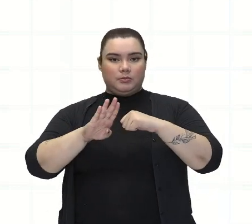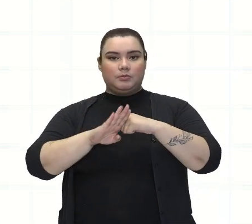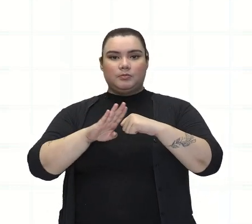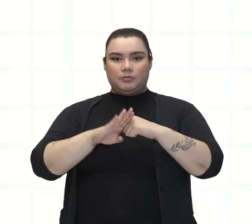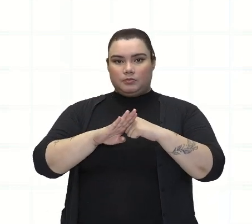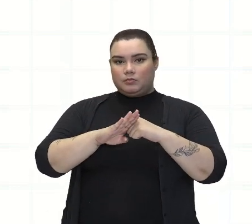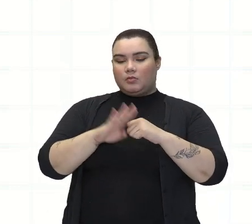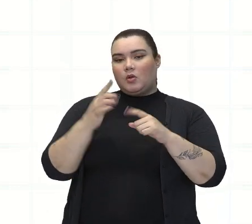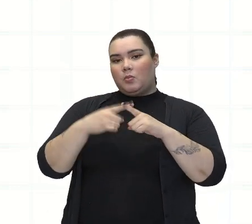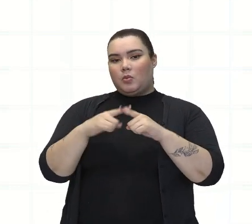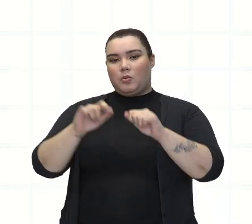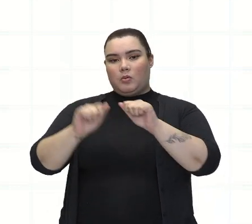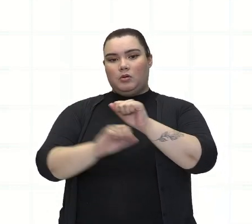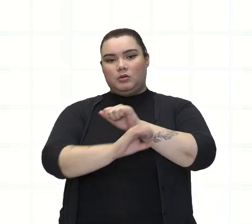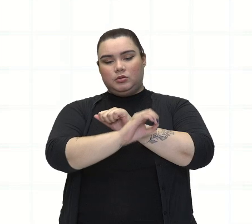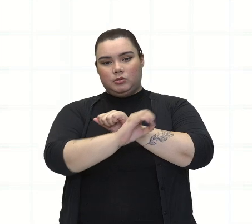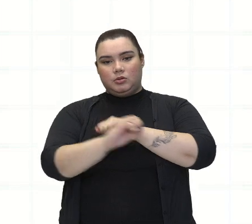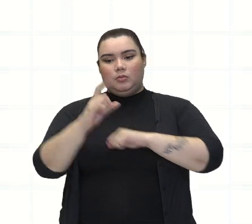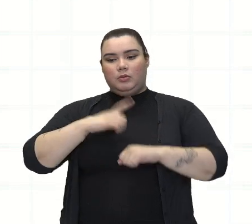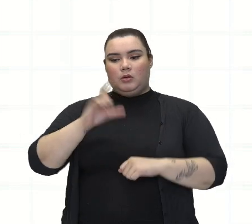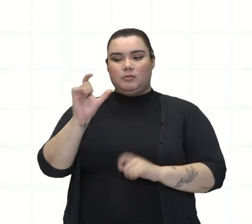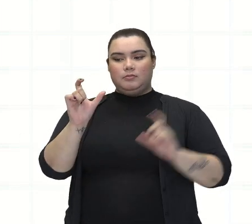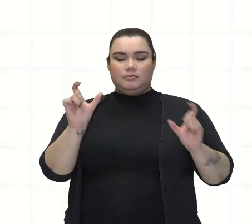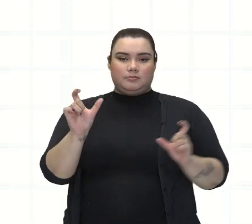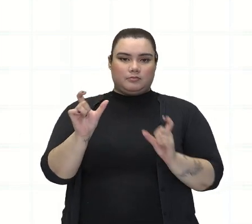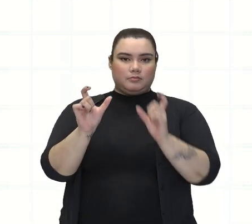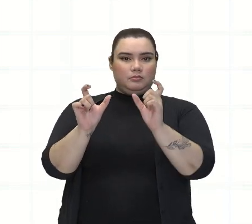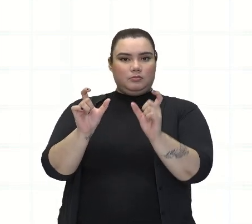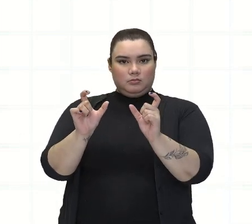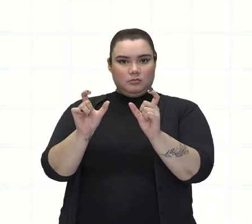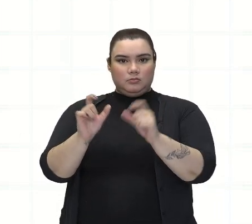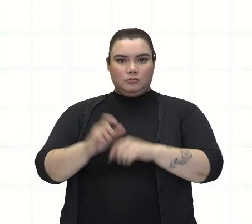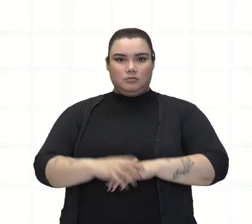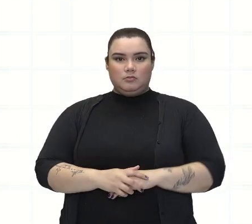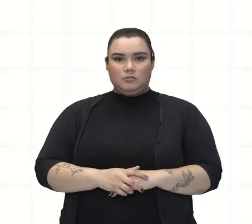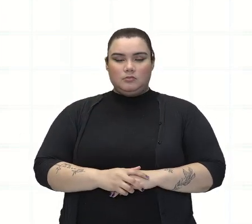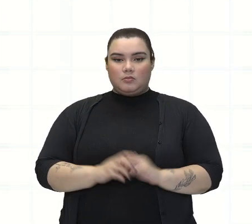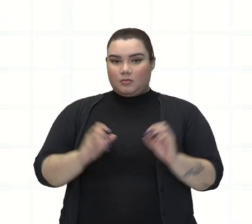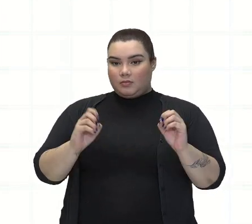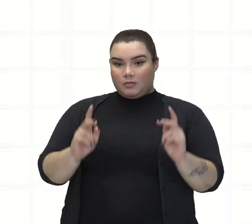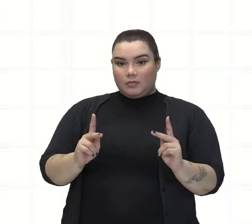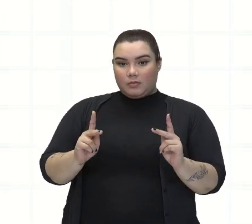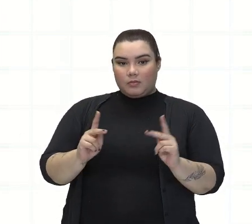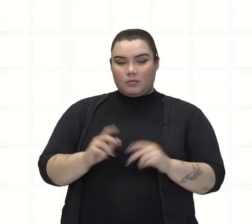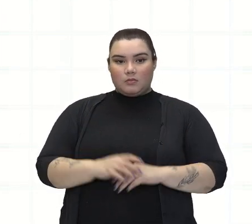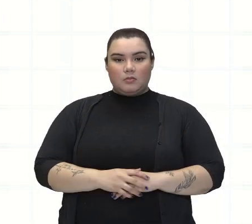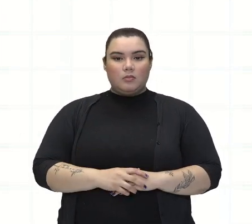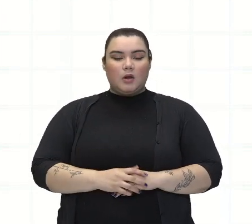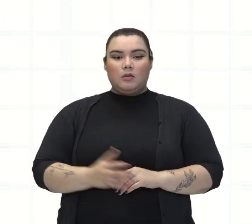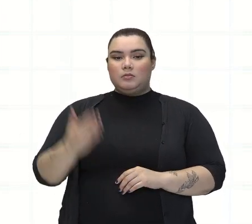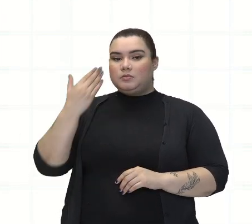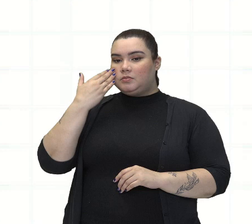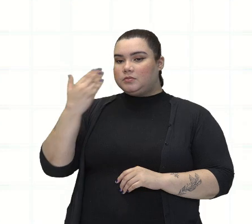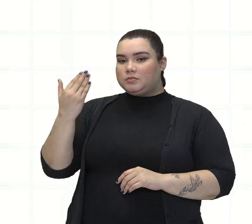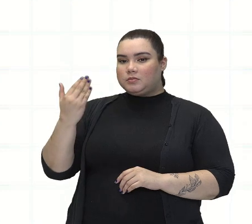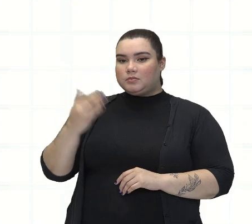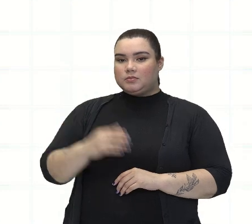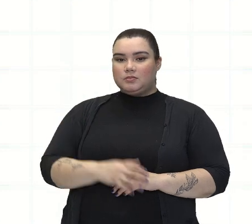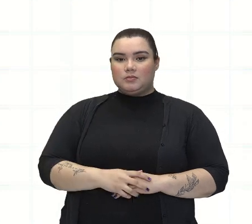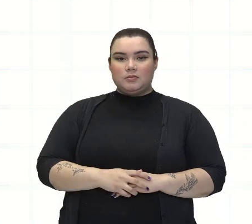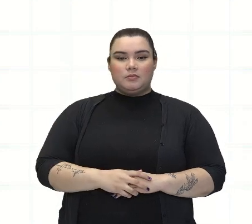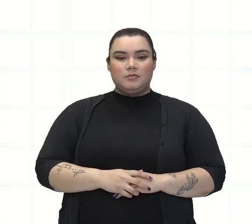já que o artigo ele acompanha o substantivo, certo? Pois bem, temos